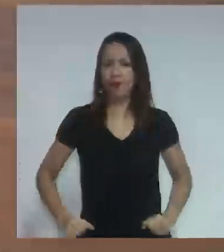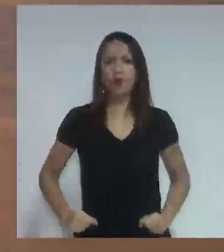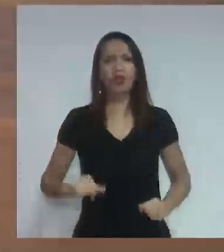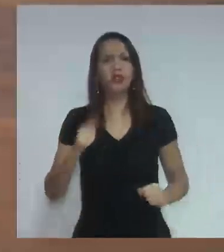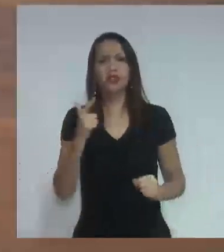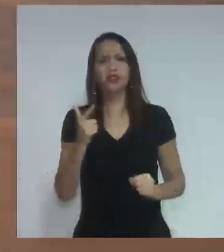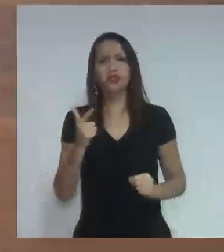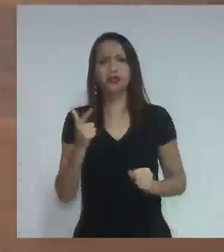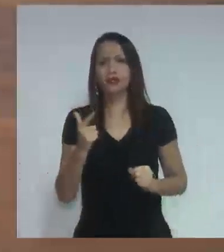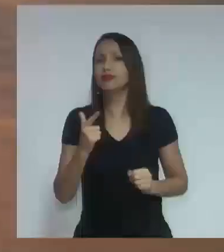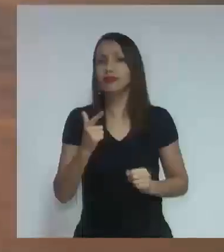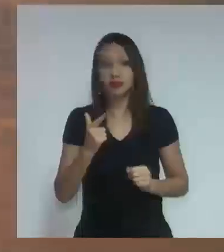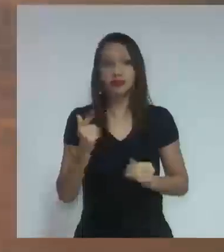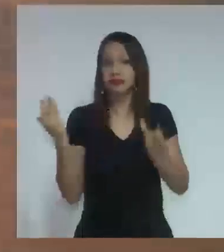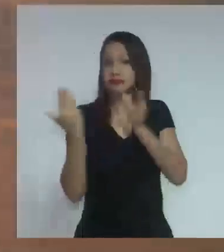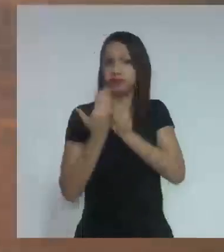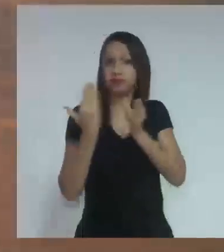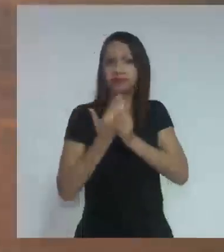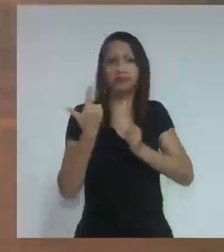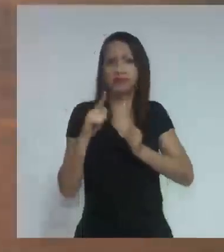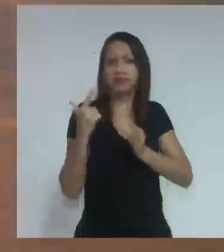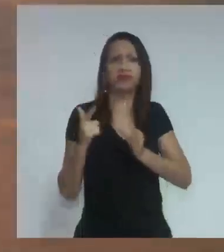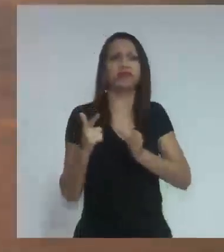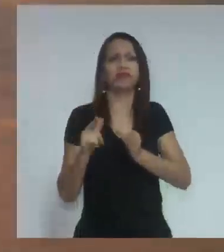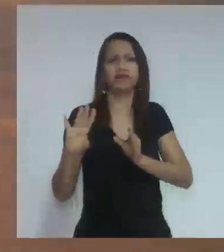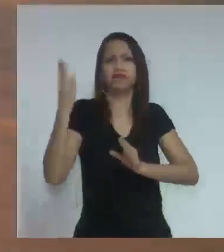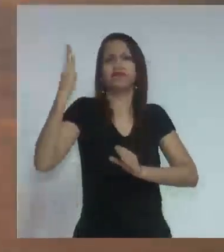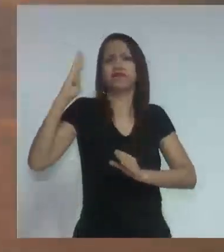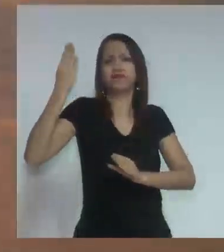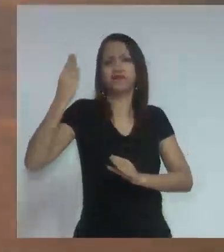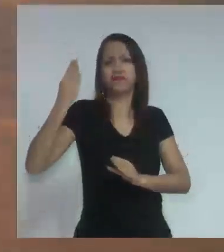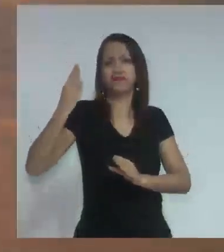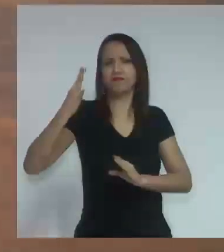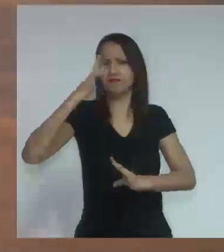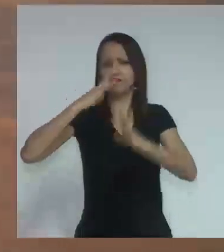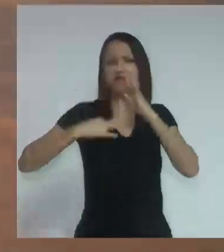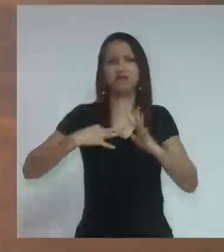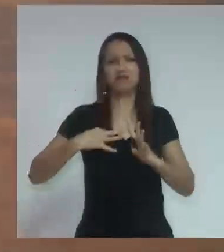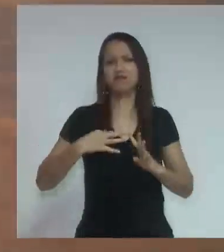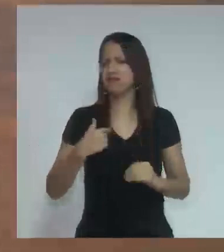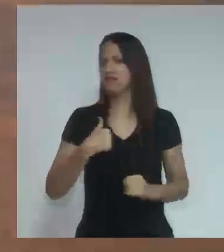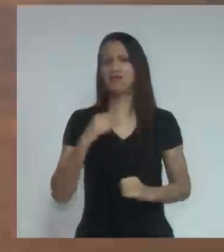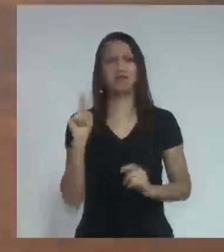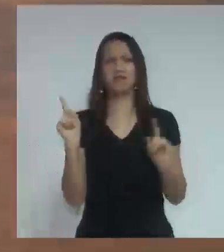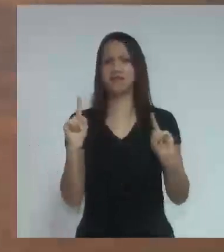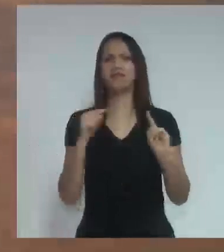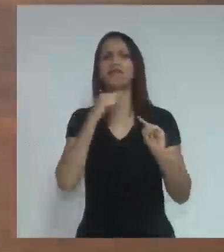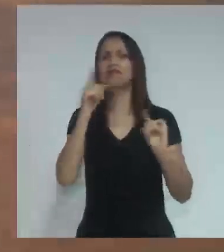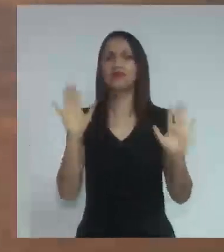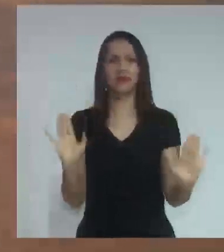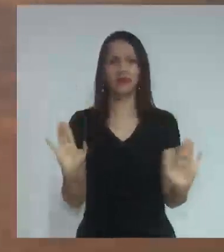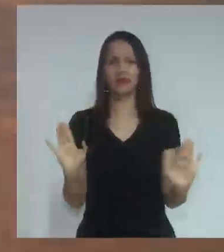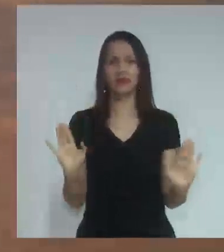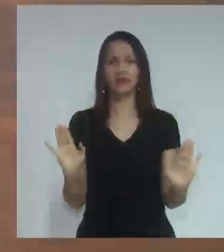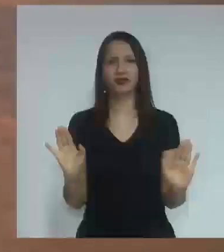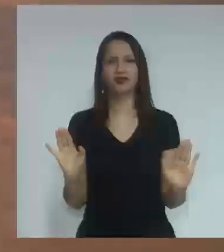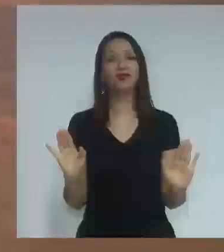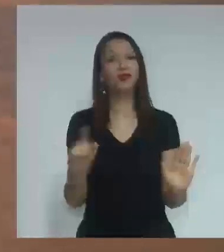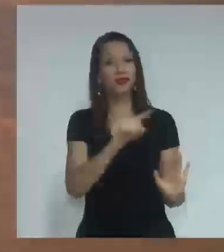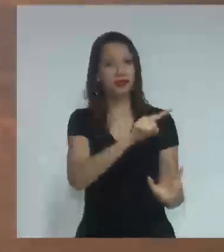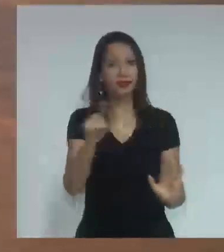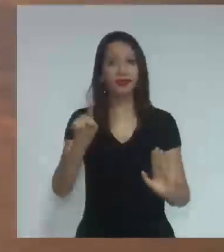e não vou admitir que faça acusações falsas ao meu respeito, porque não faço isso com ninguém. E as